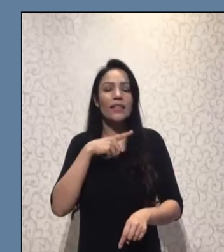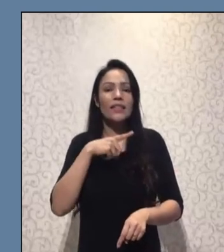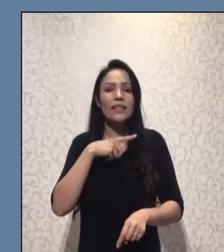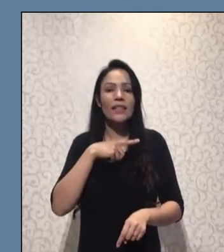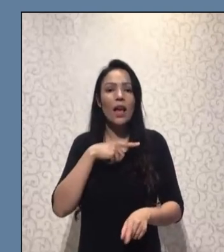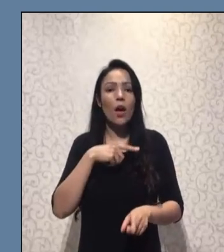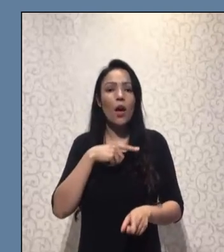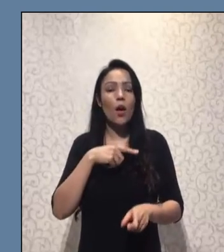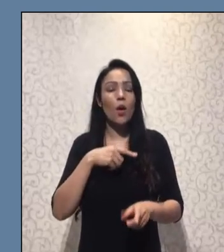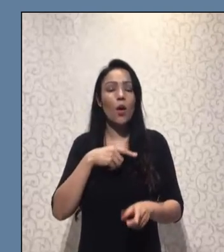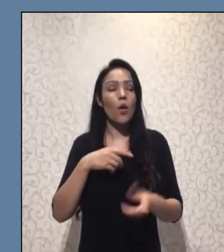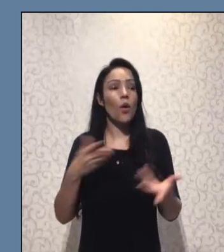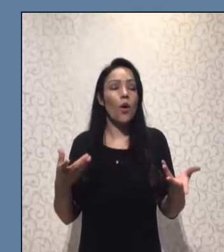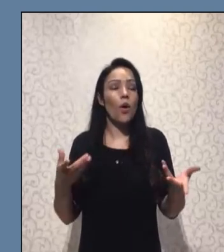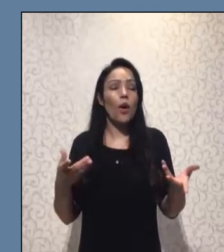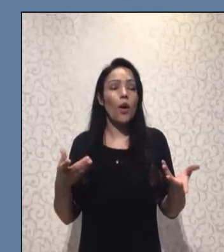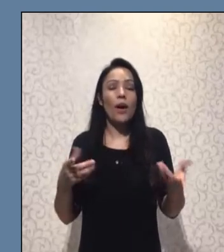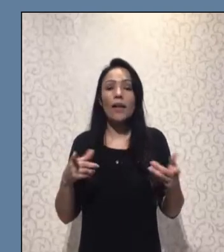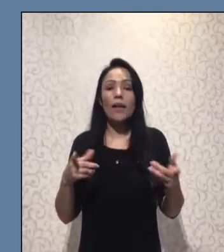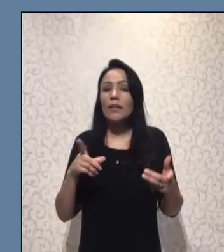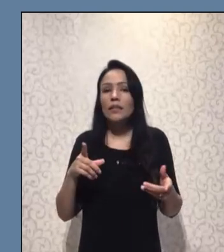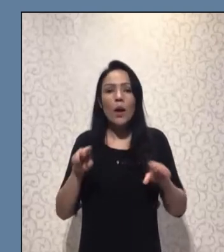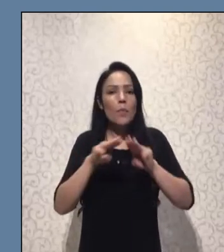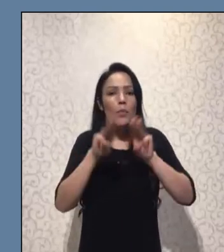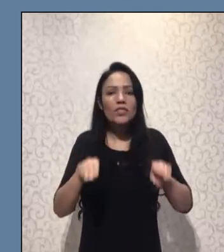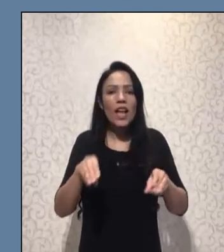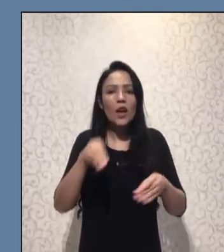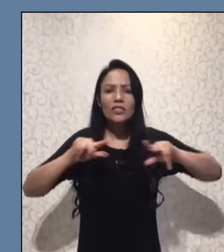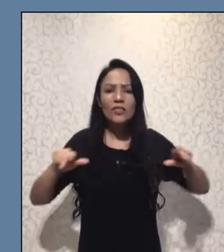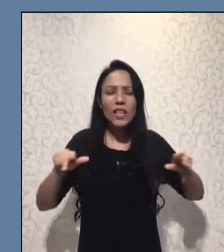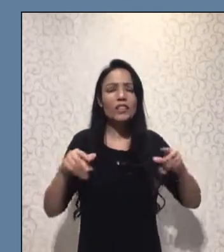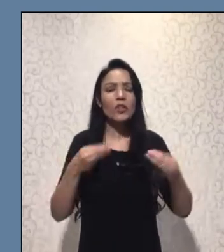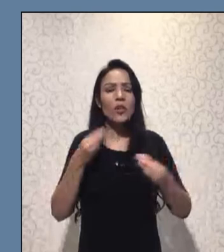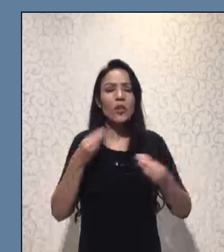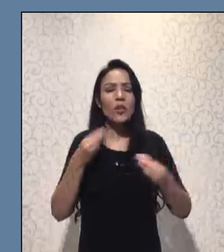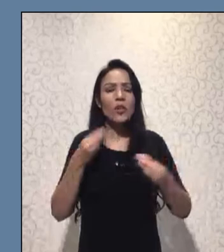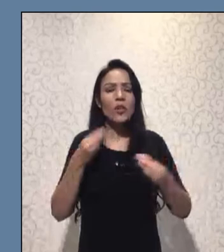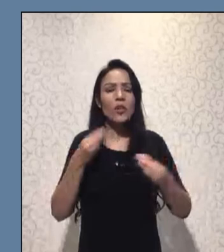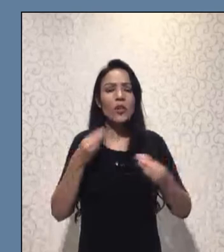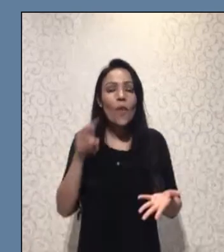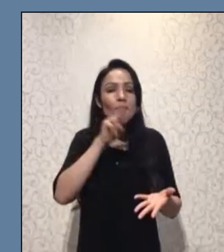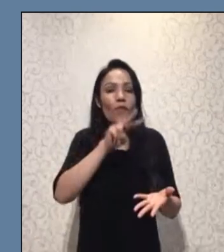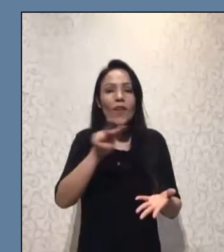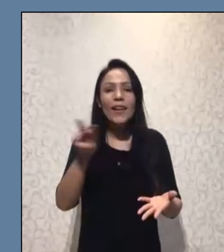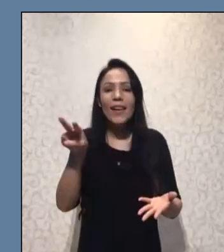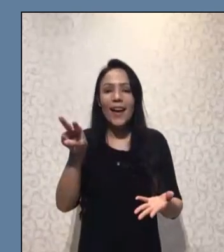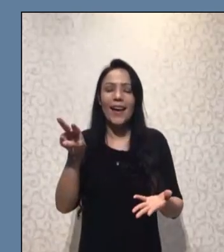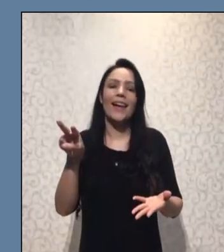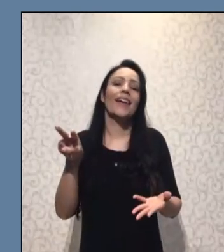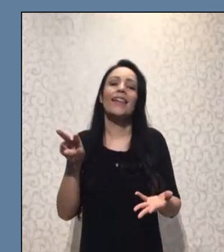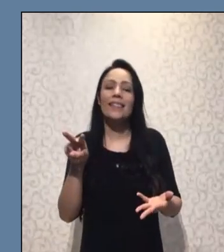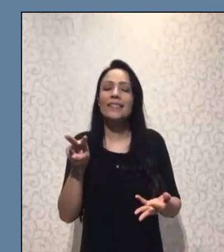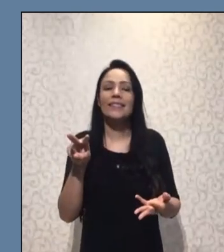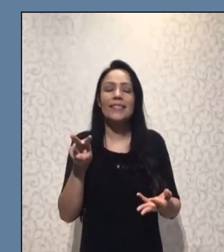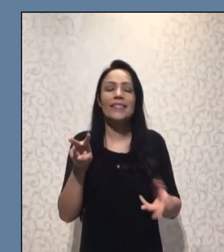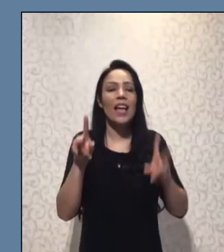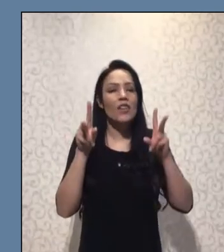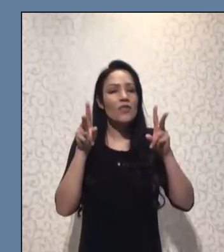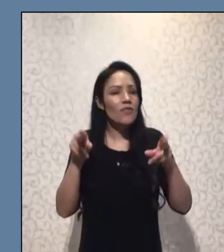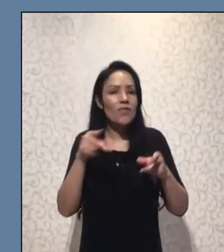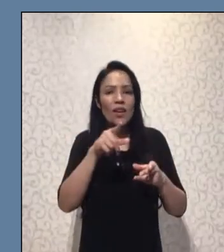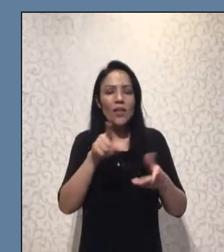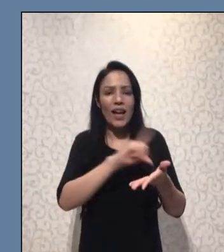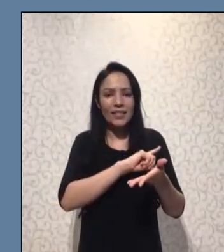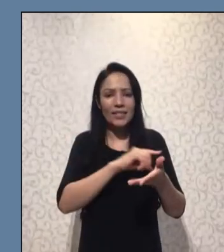essa maneira de criar uma narrativa nova, bem como o que a Solange trouxe antes, que eu acho que é bastante exemplar